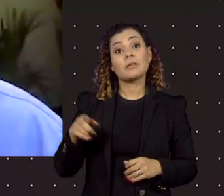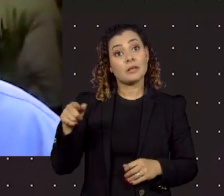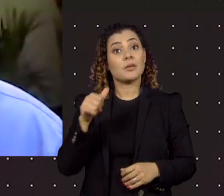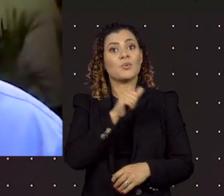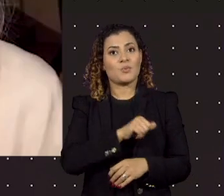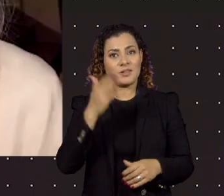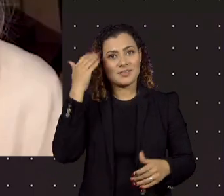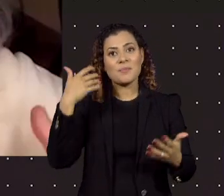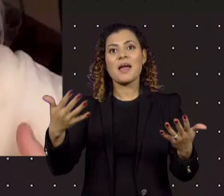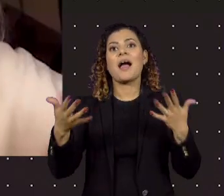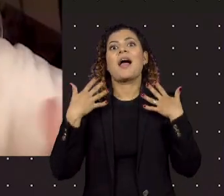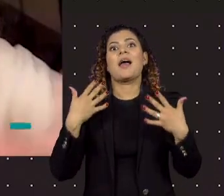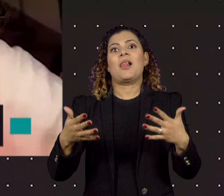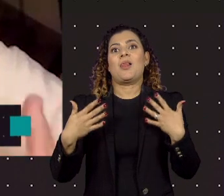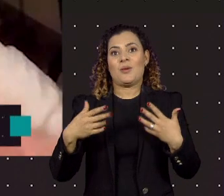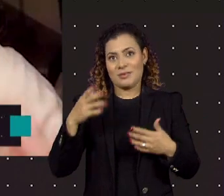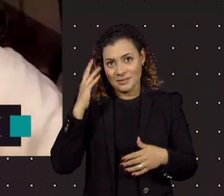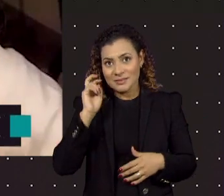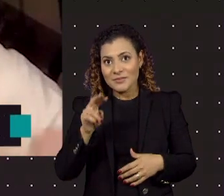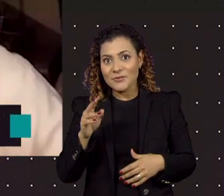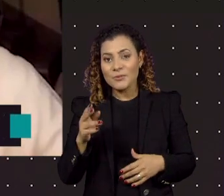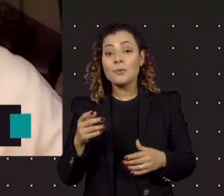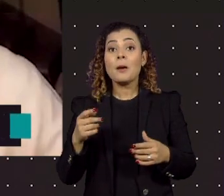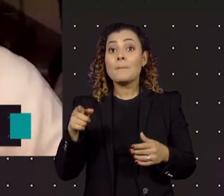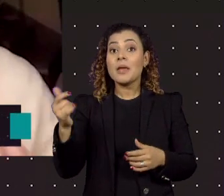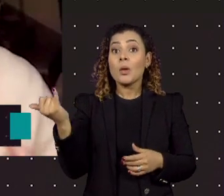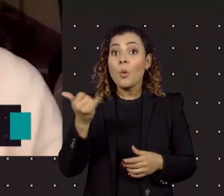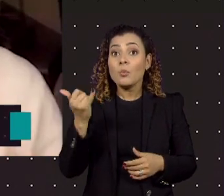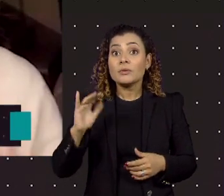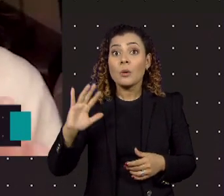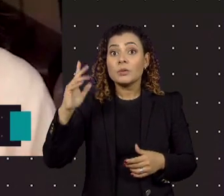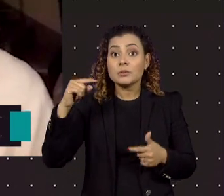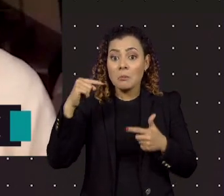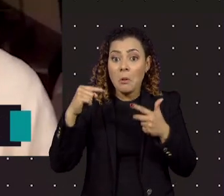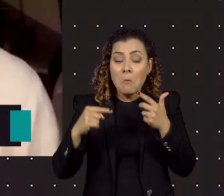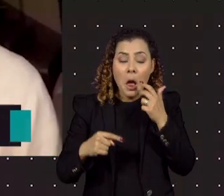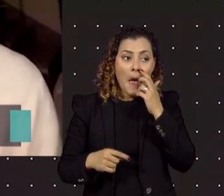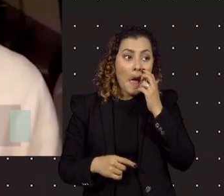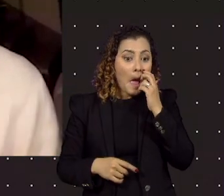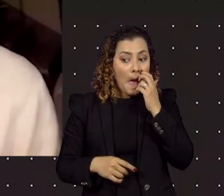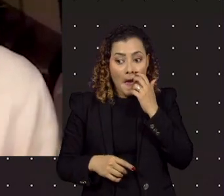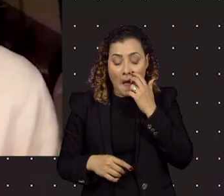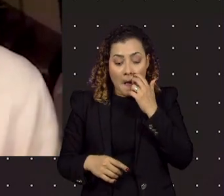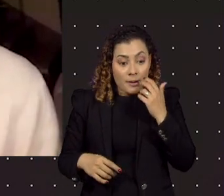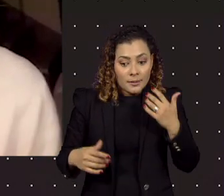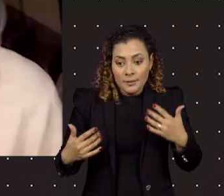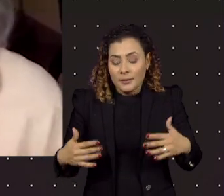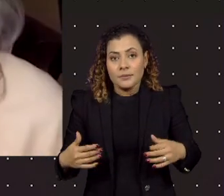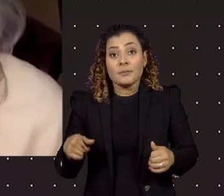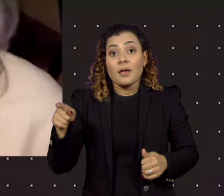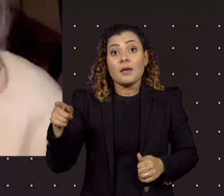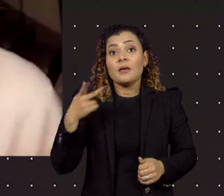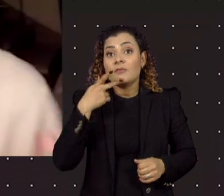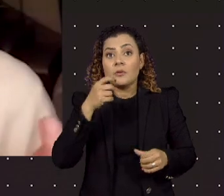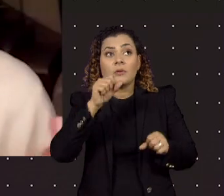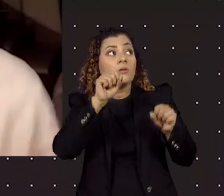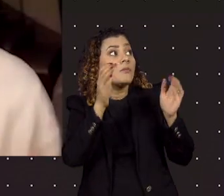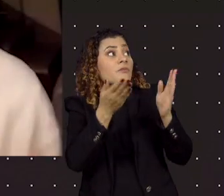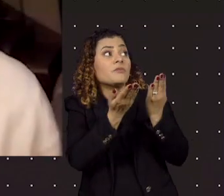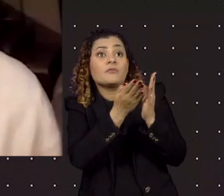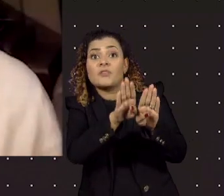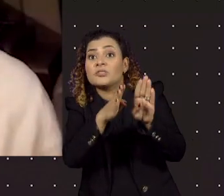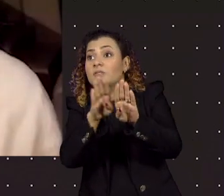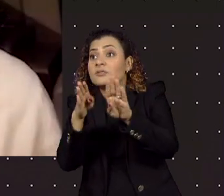aquele calor, a gente, para ele contar o que tinha havido, ele falou, fecha a janela, fecha